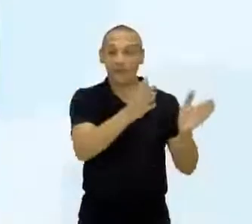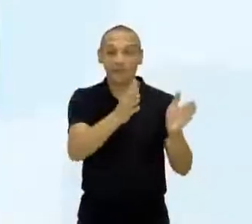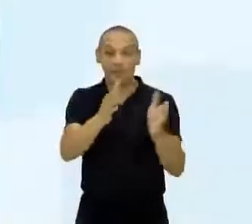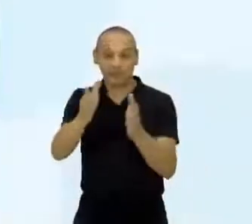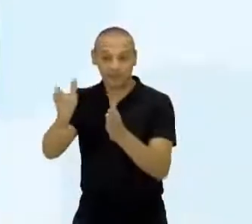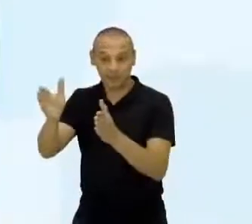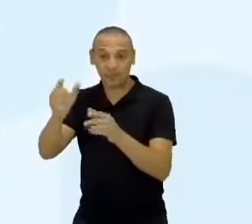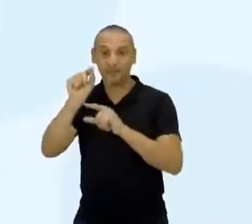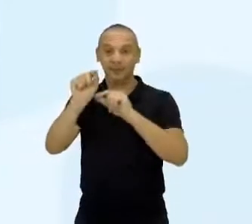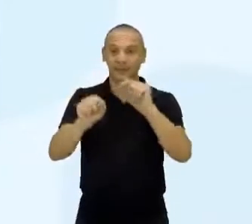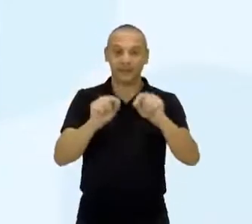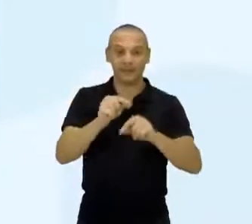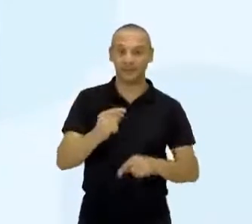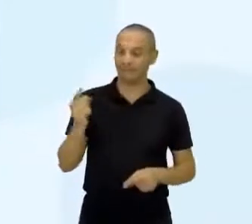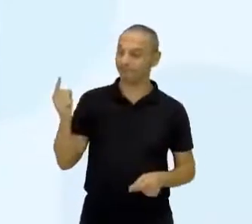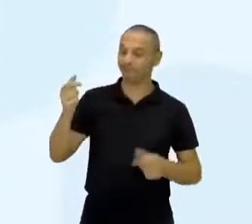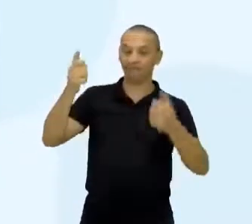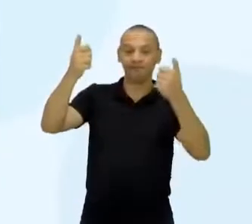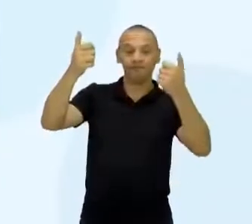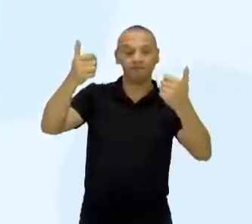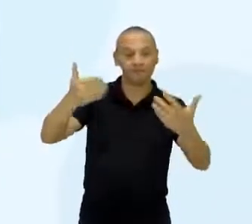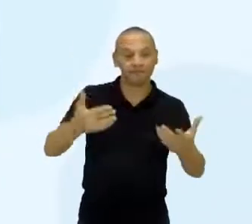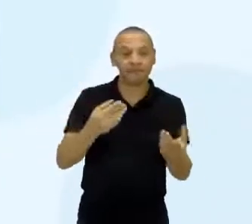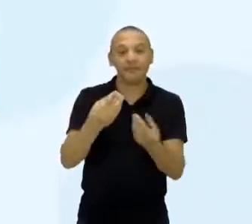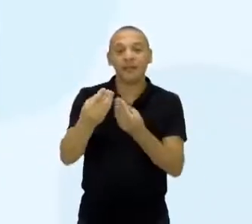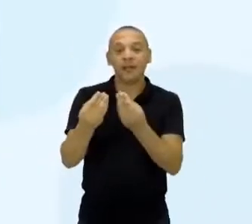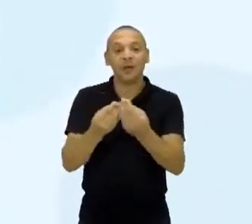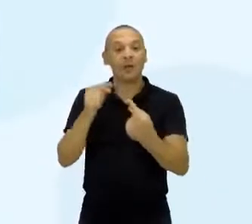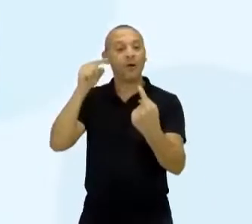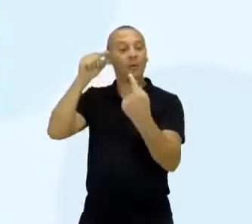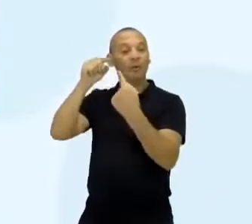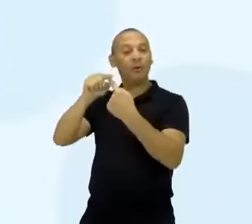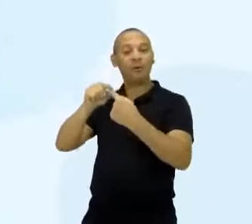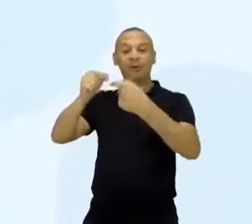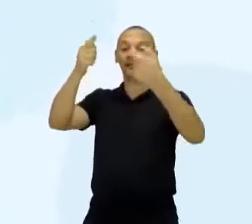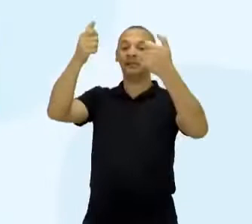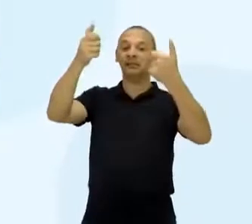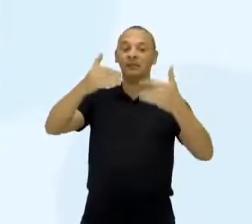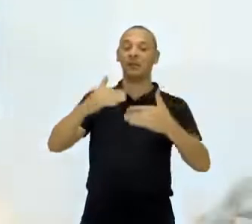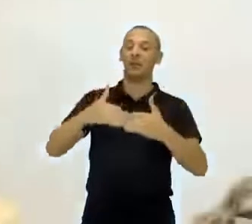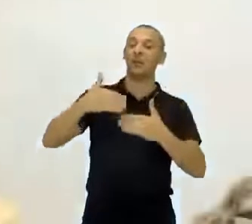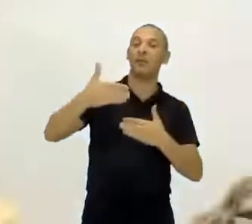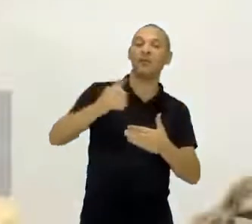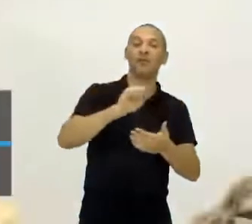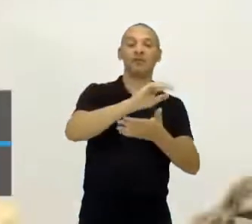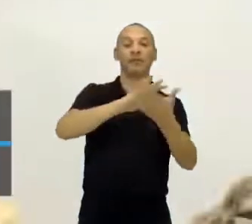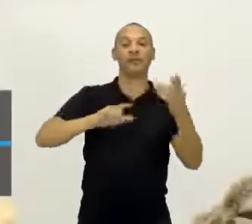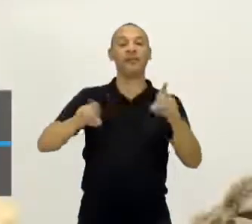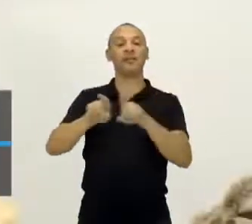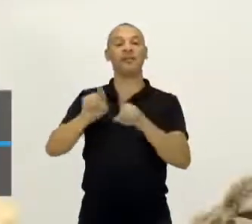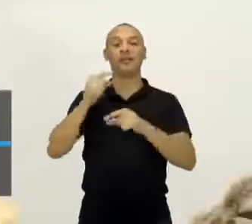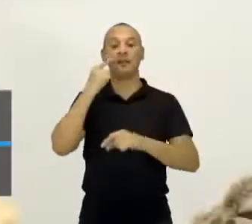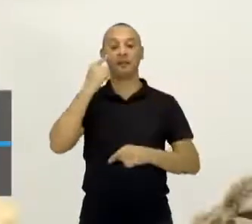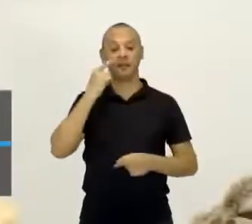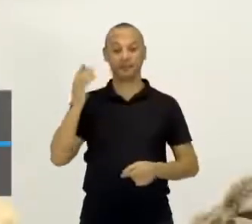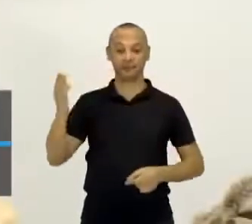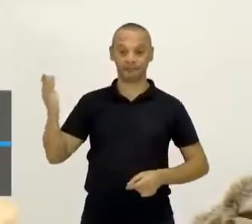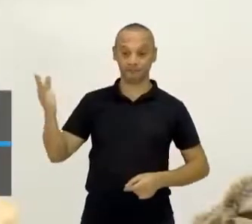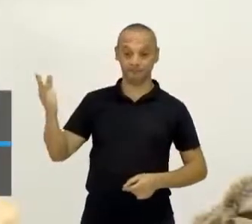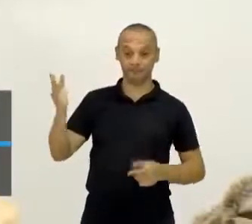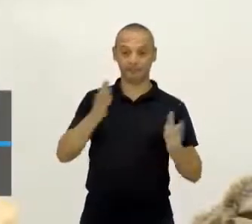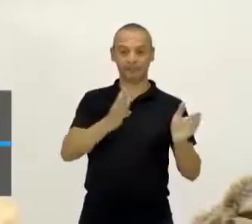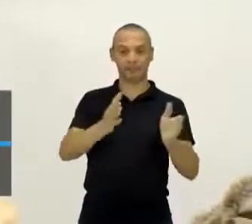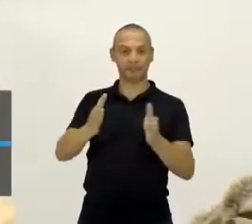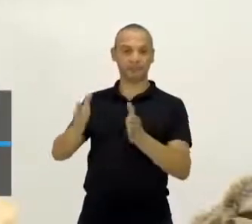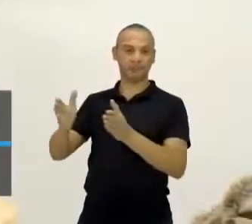agora que, de alguma forma, ele contextualiza um pouco a próxima atividade, tá bom? Vamos lá, pode colocar.